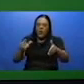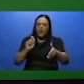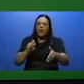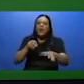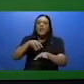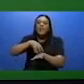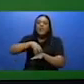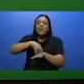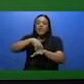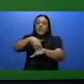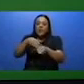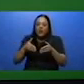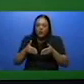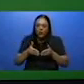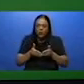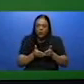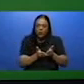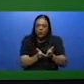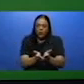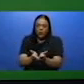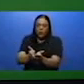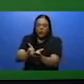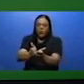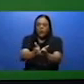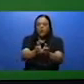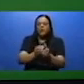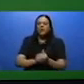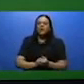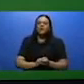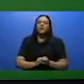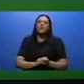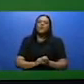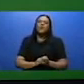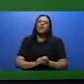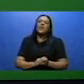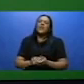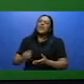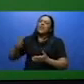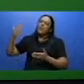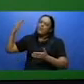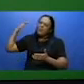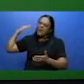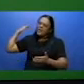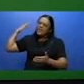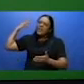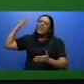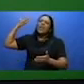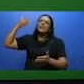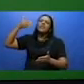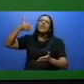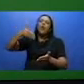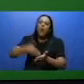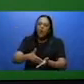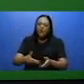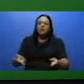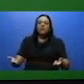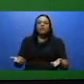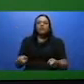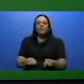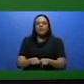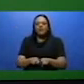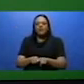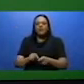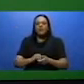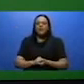rios? Muito bem. Em diferentes tempos históricos. Então, tudo isso já foi e ainda é, ó. Muitas